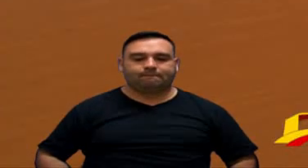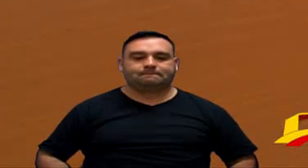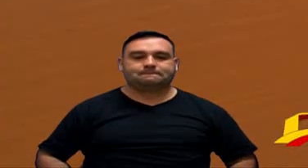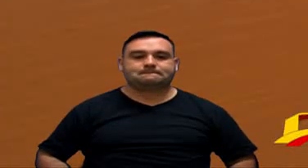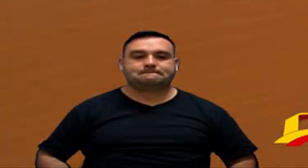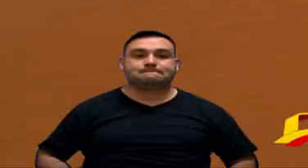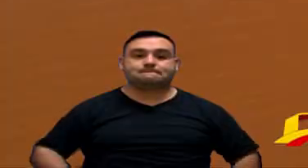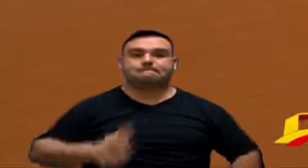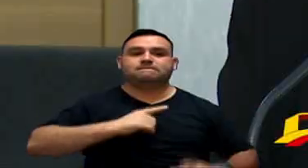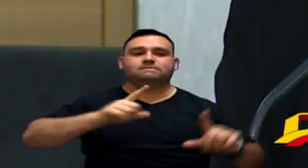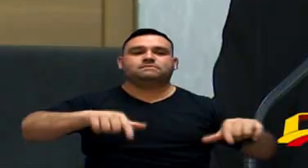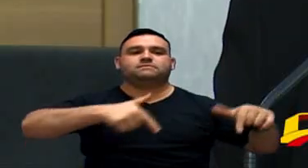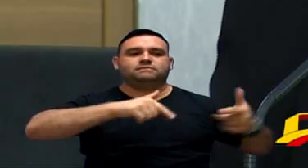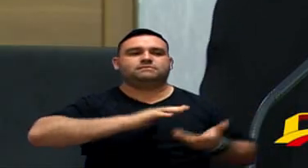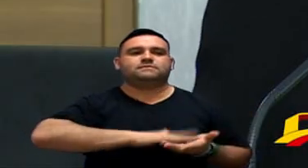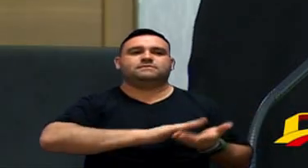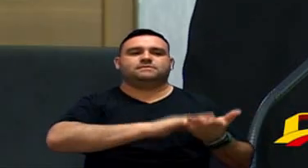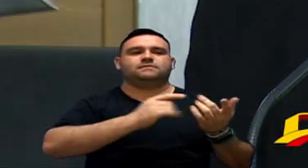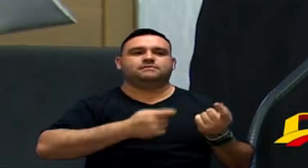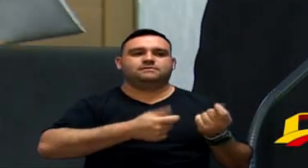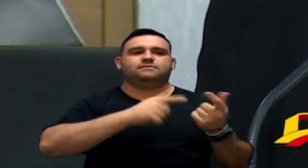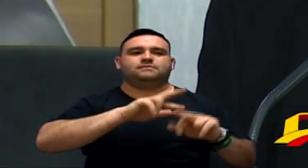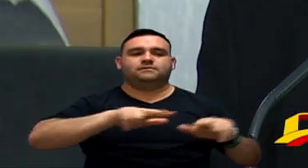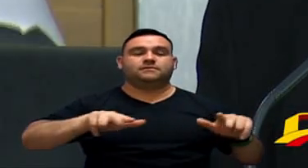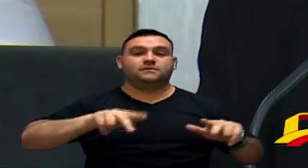e nós temos homenagem também né